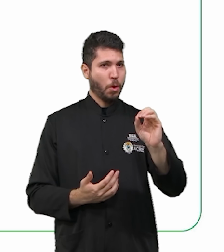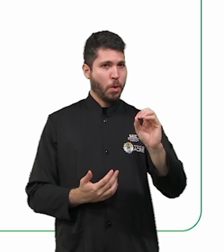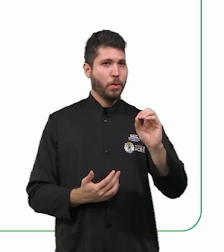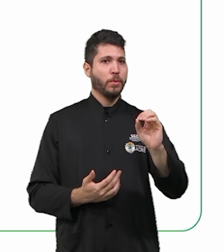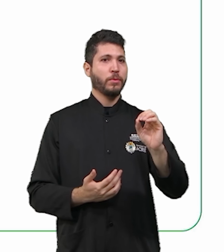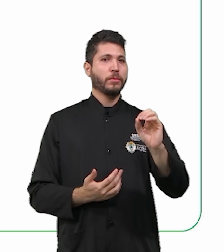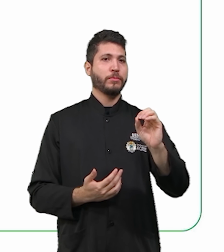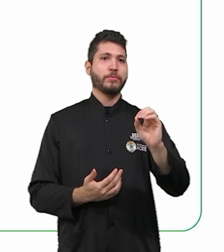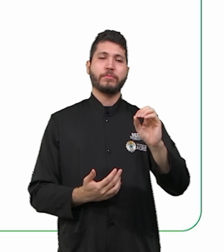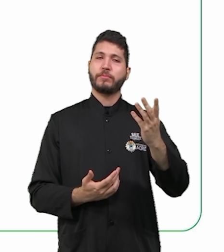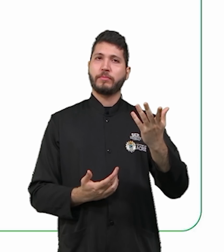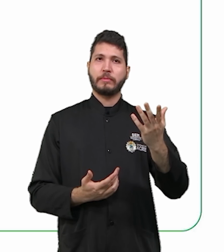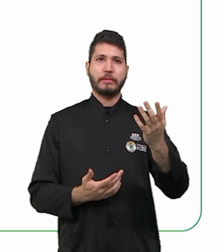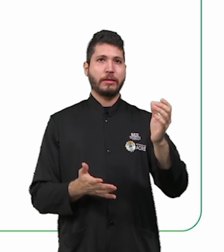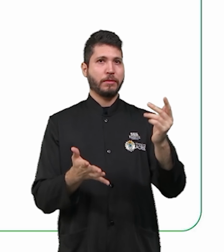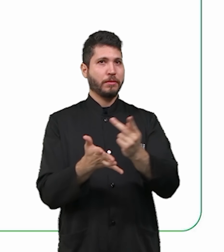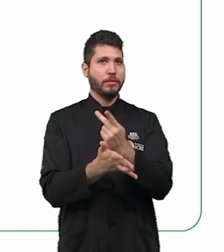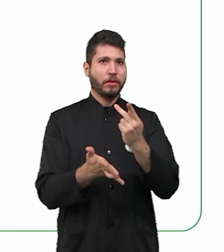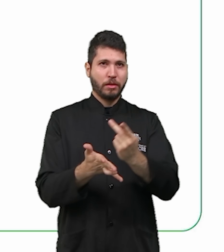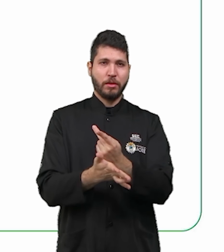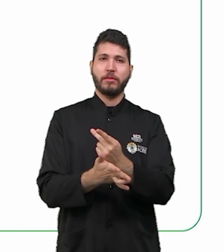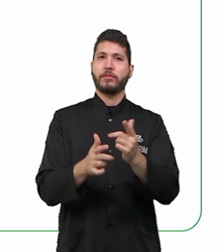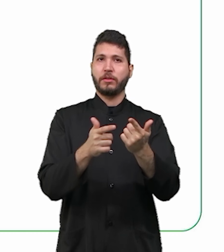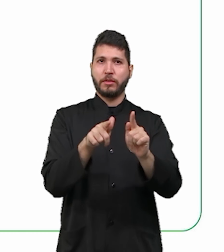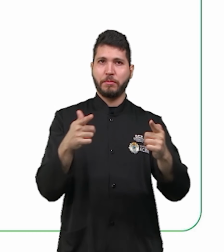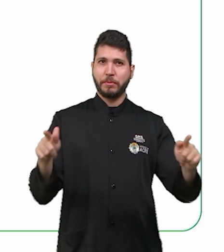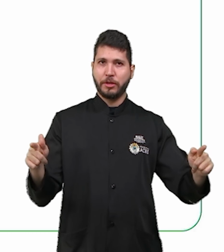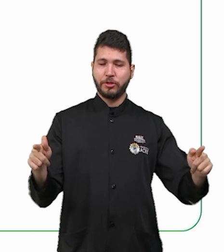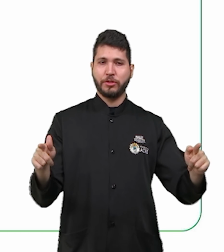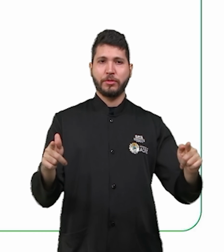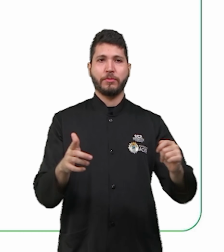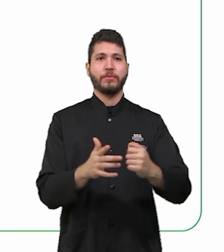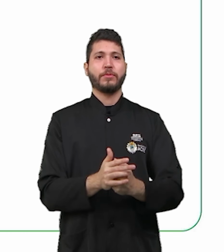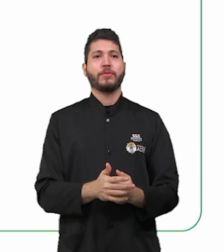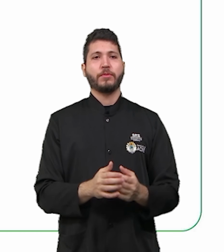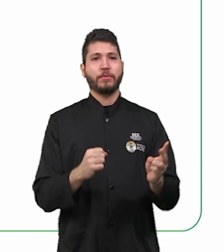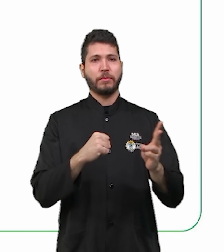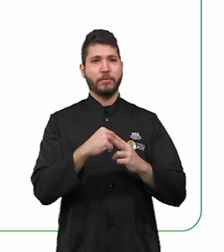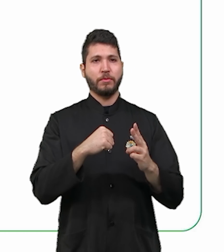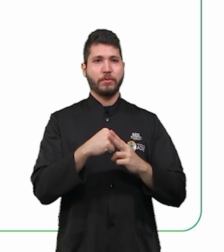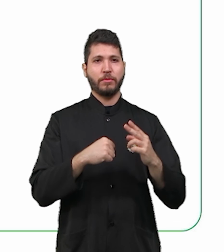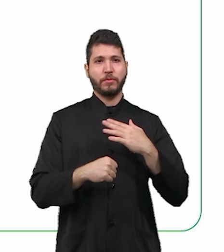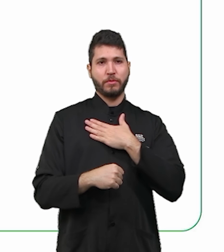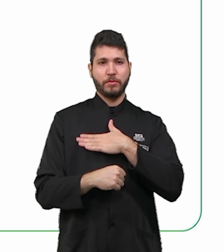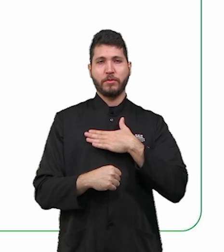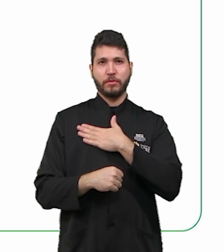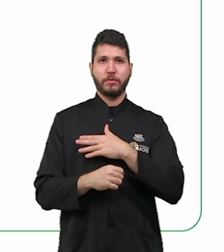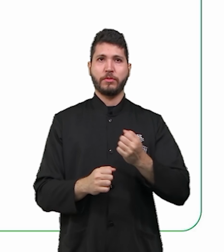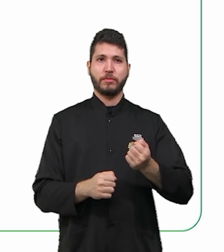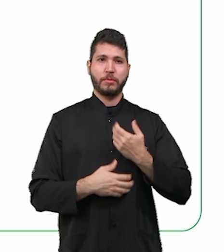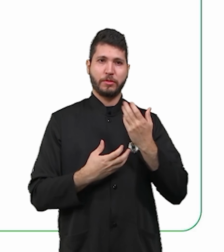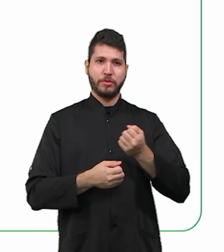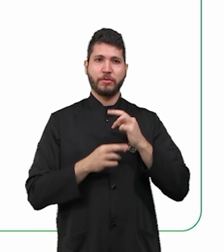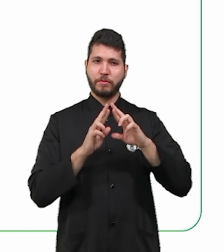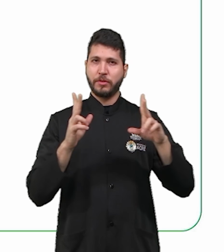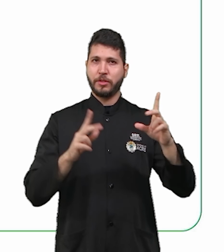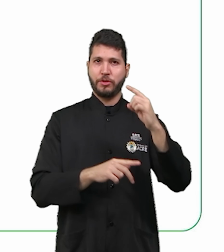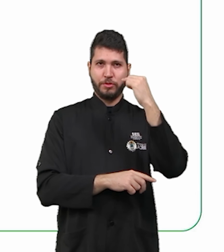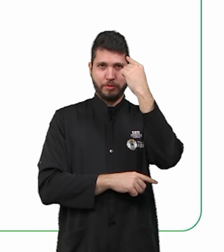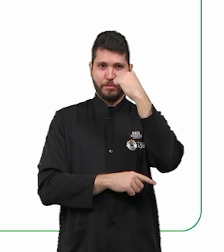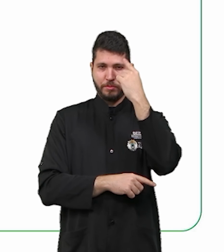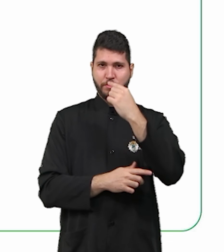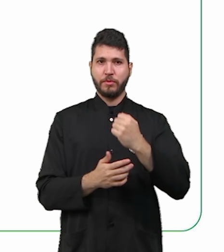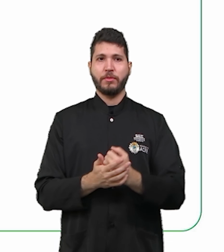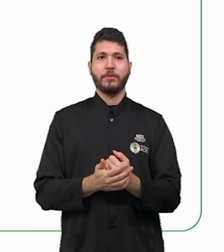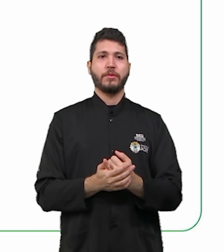A gente não pode falar de eu gosto de futebol, porque o verbo gostar se expressa de uma maneira diferente em espanhol. A gente vai dizer,